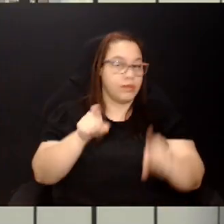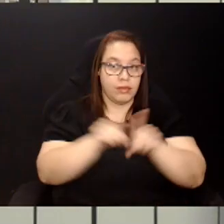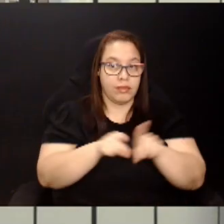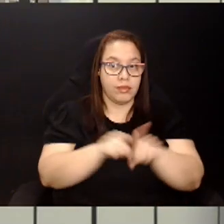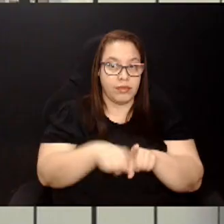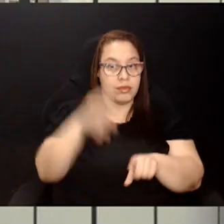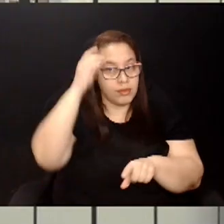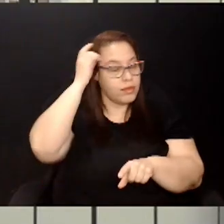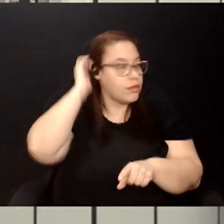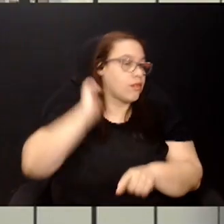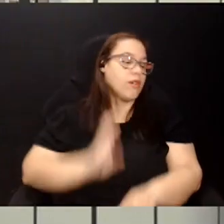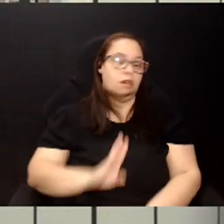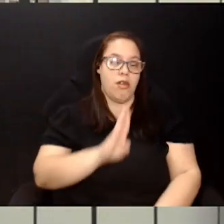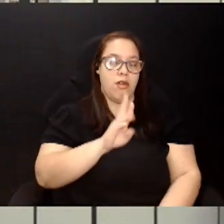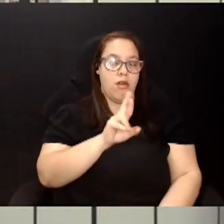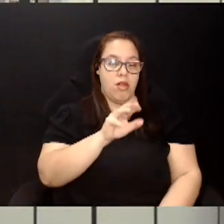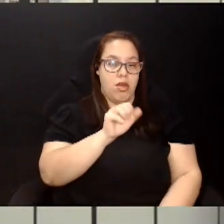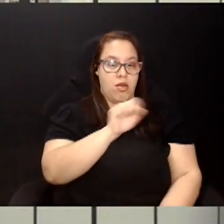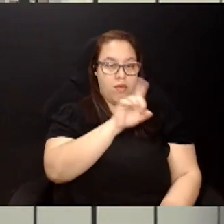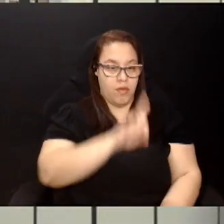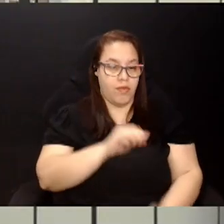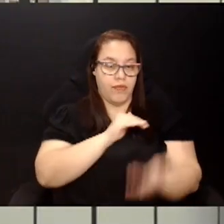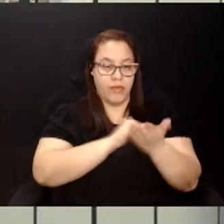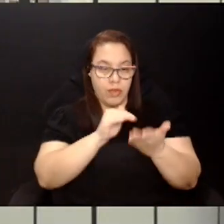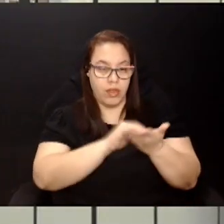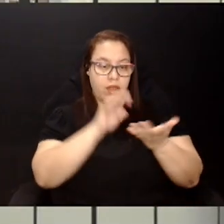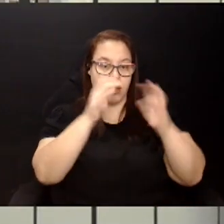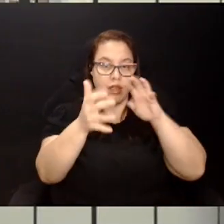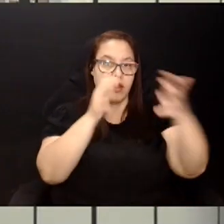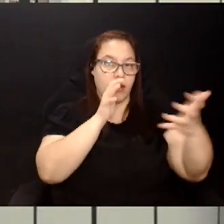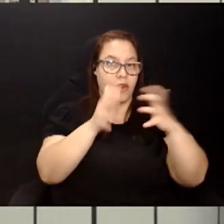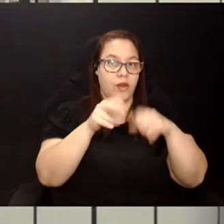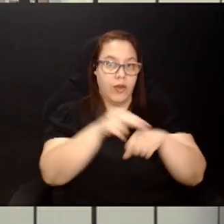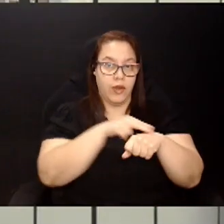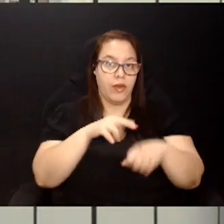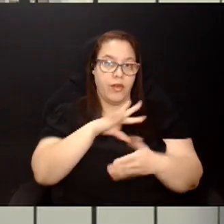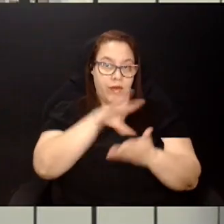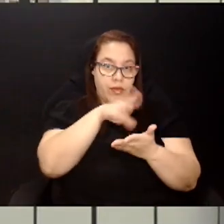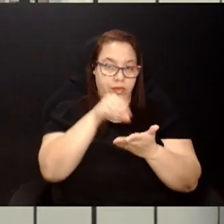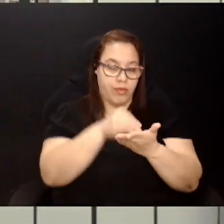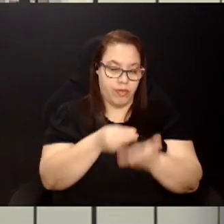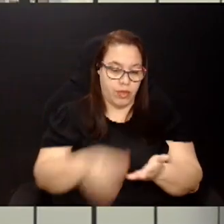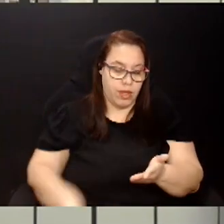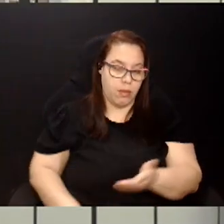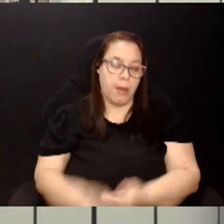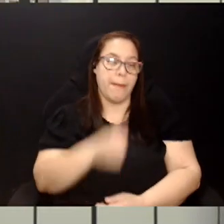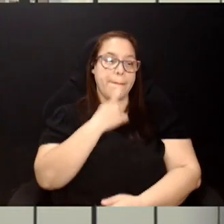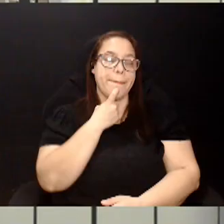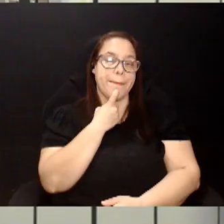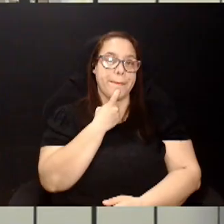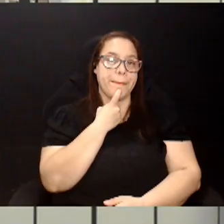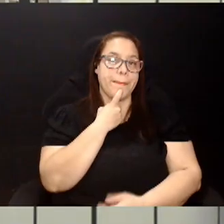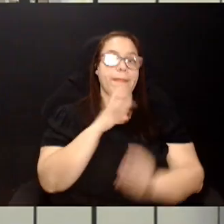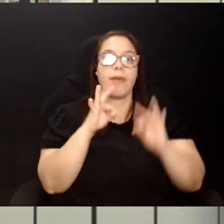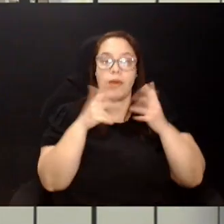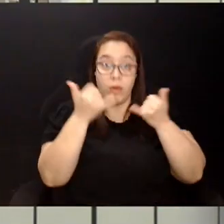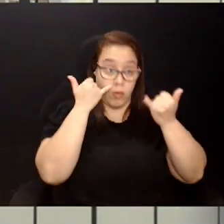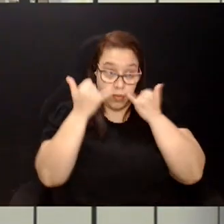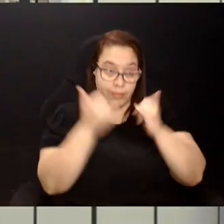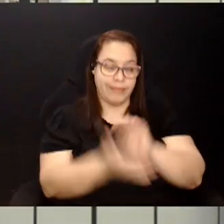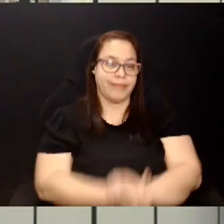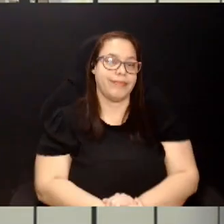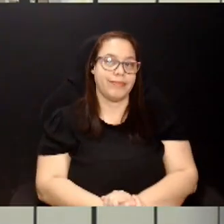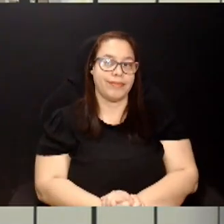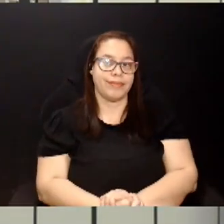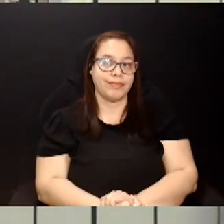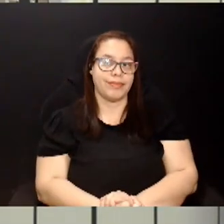Adegas Júnior, que é o secretário do Clima, Meio Ambiente e Sustentabilidade de Campinas, por todas as informações.